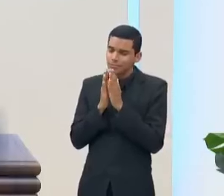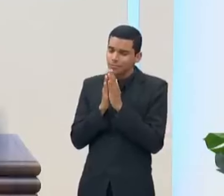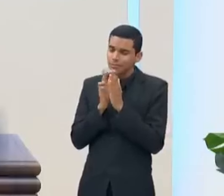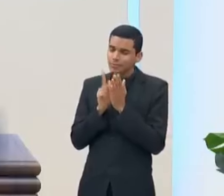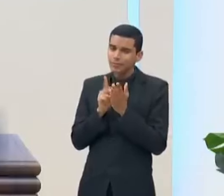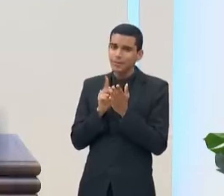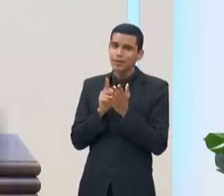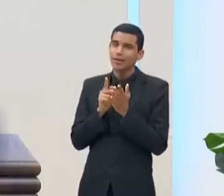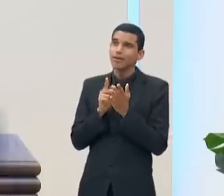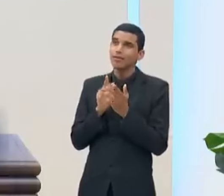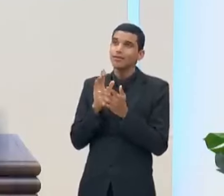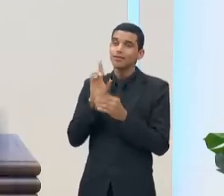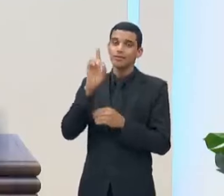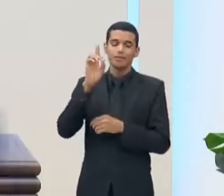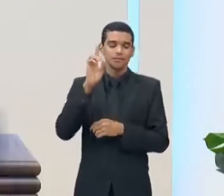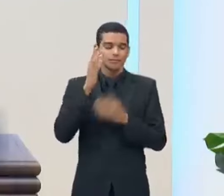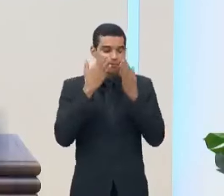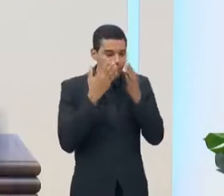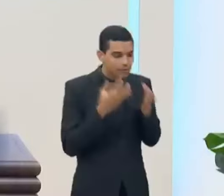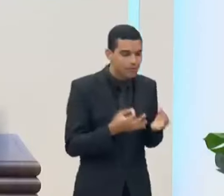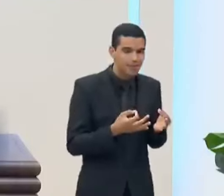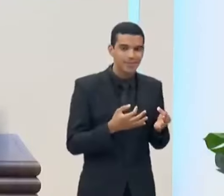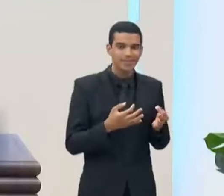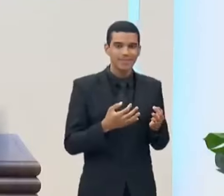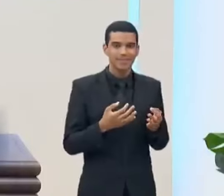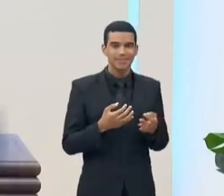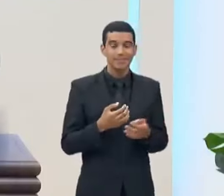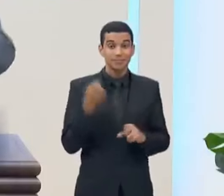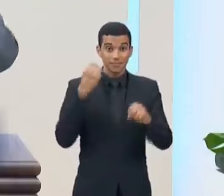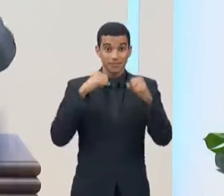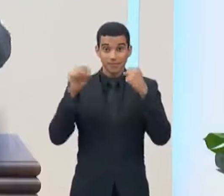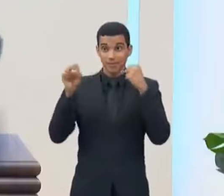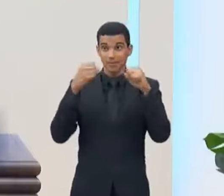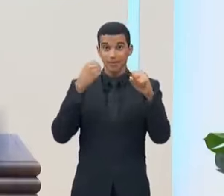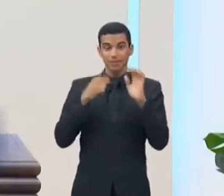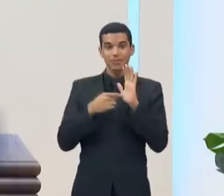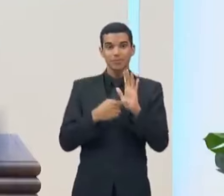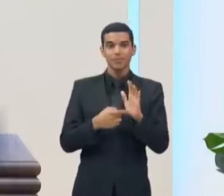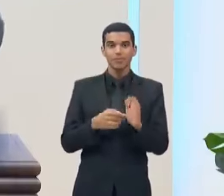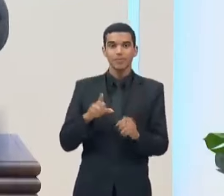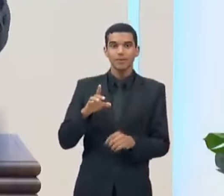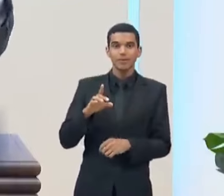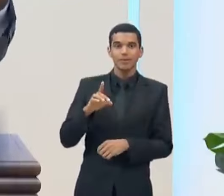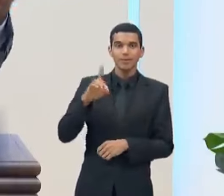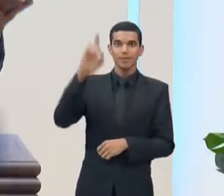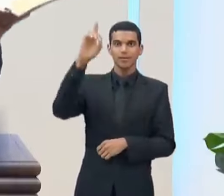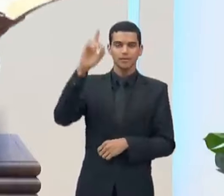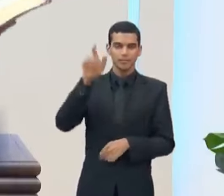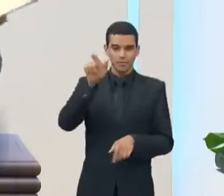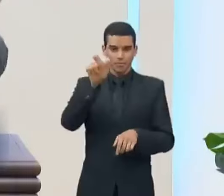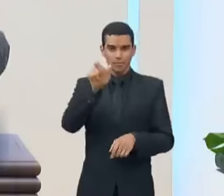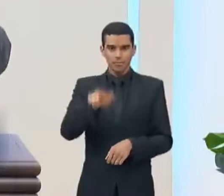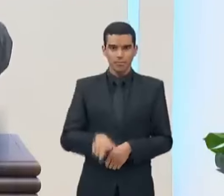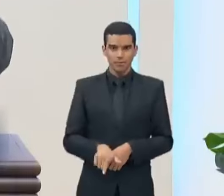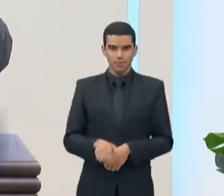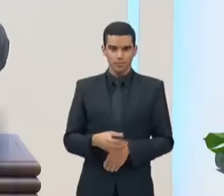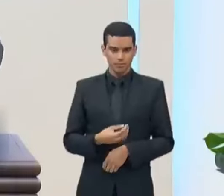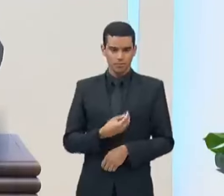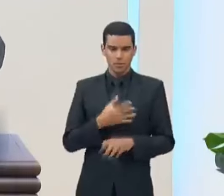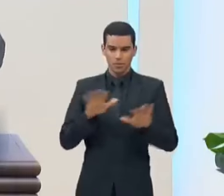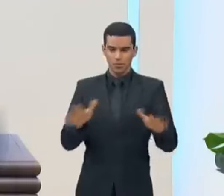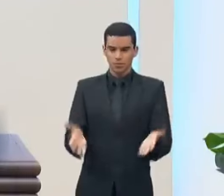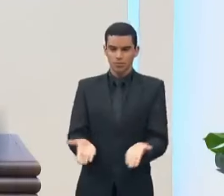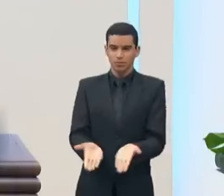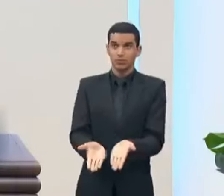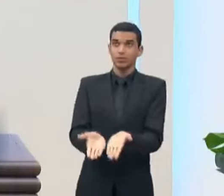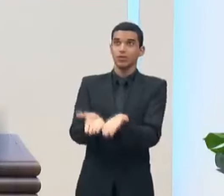Salmo 51, verso 17, diz que o sacrifício para Deus é um